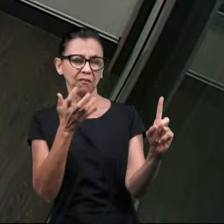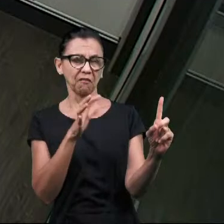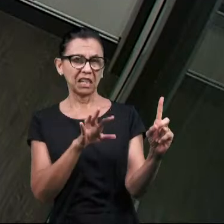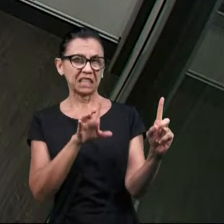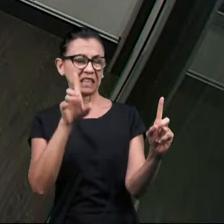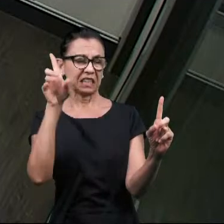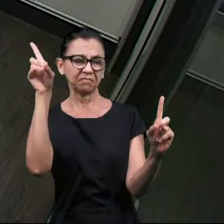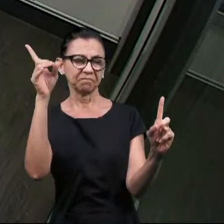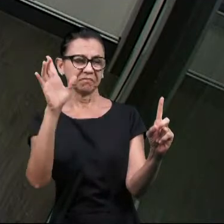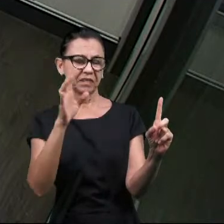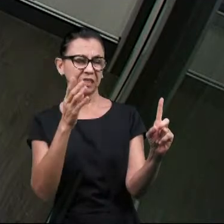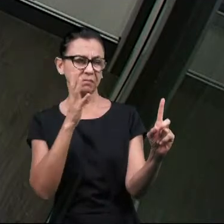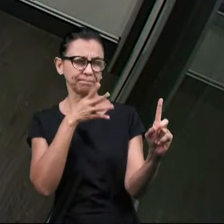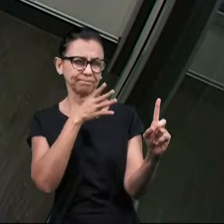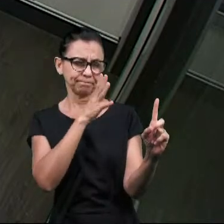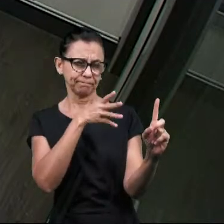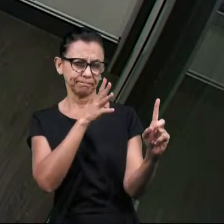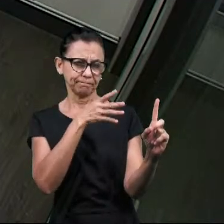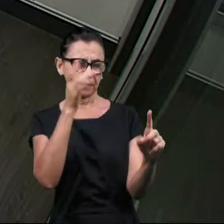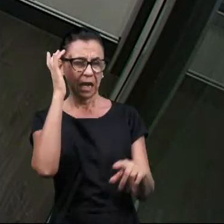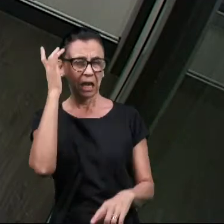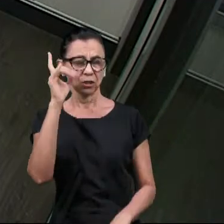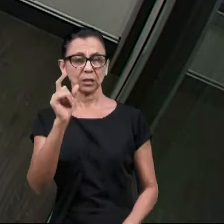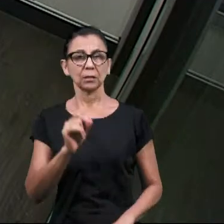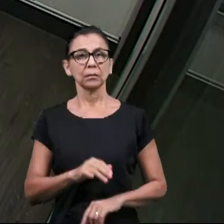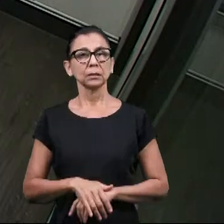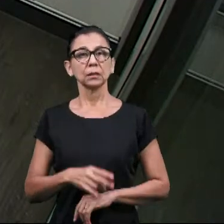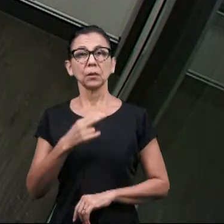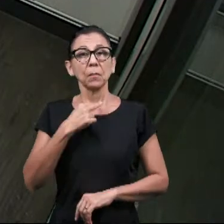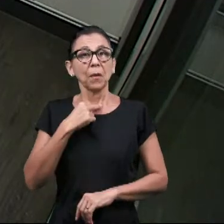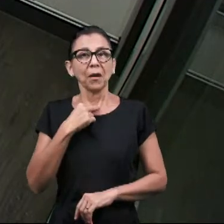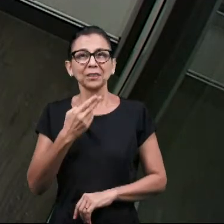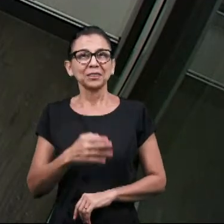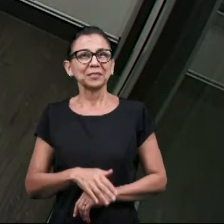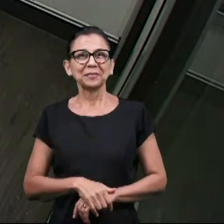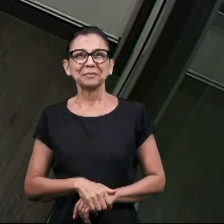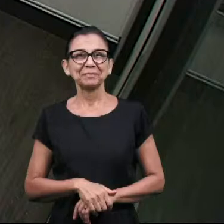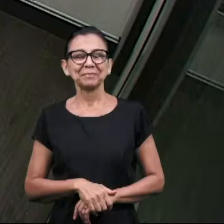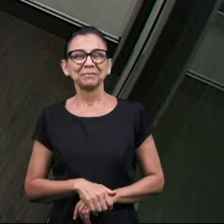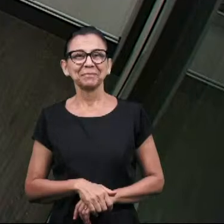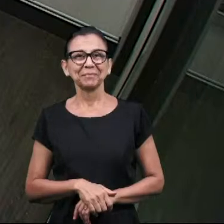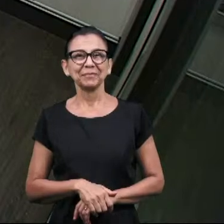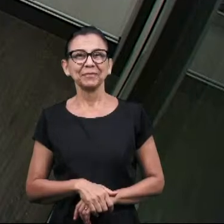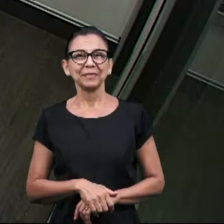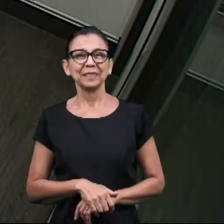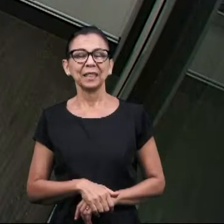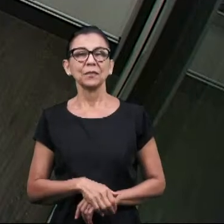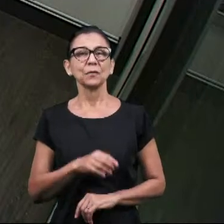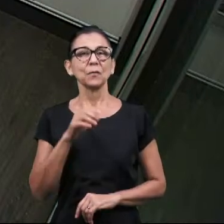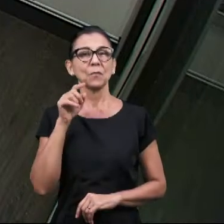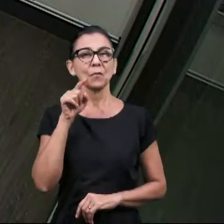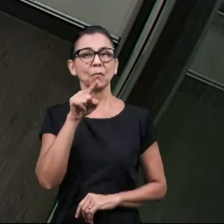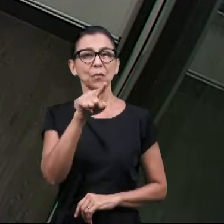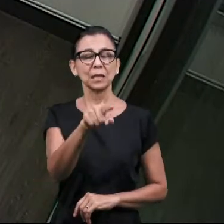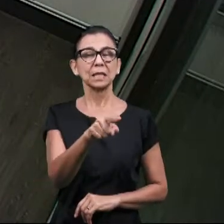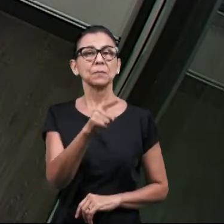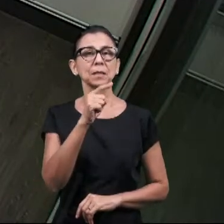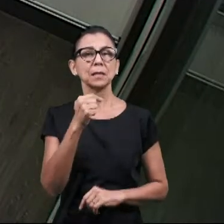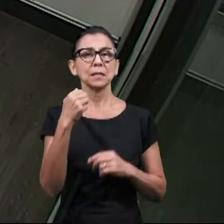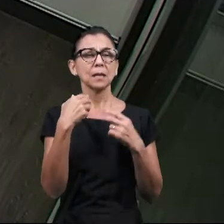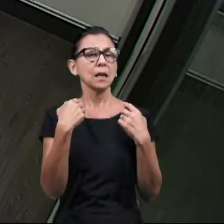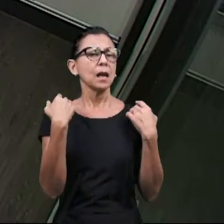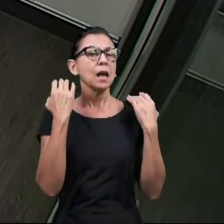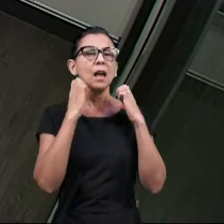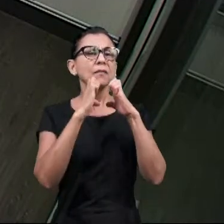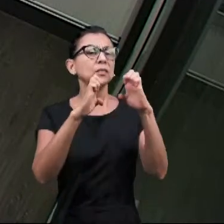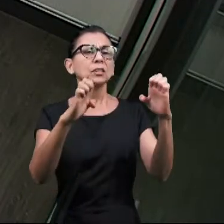testemunho é ele ele disse que a pessoa chegou a ele só tá lembrado de mim ele foi sincero no uns tô lembrado eu sou seu professor foram